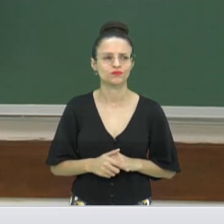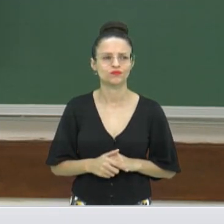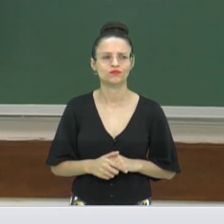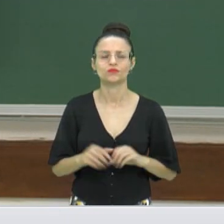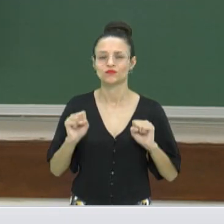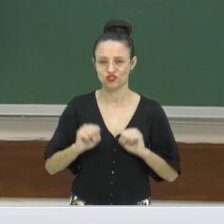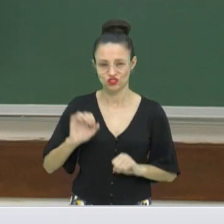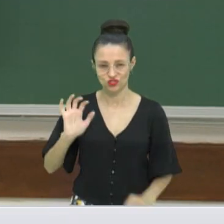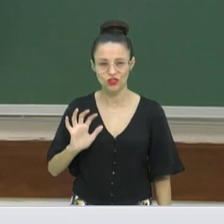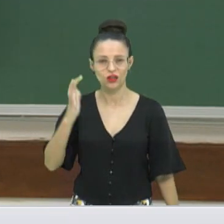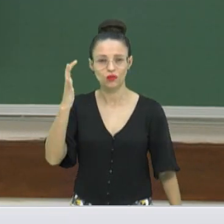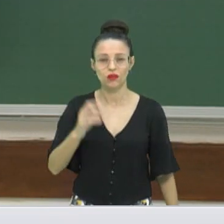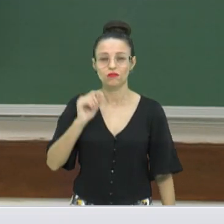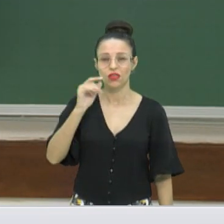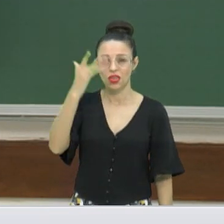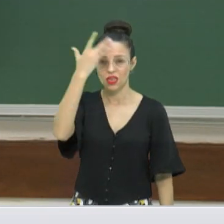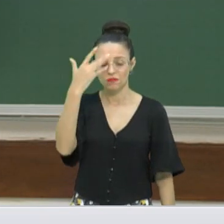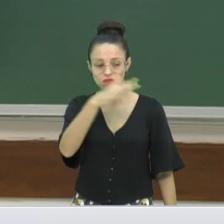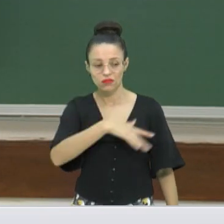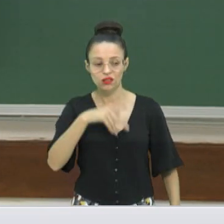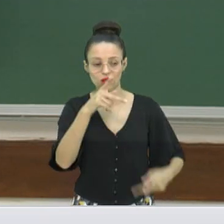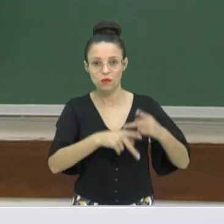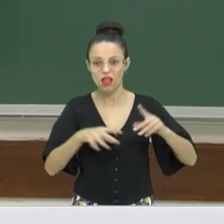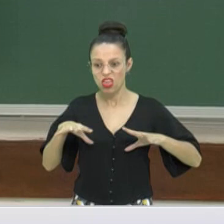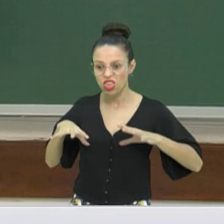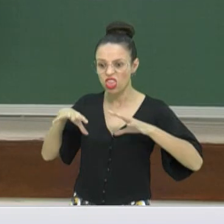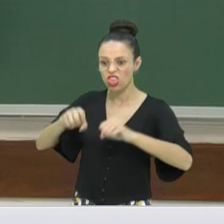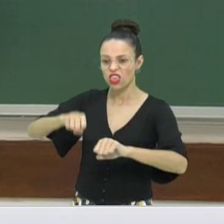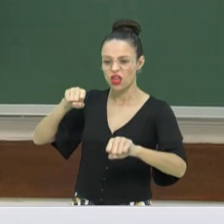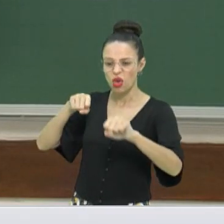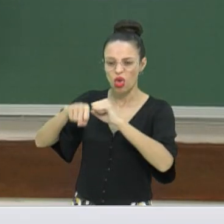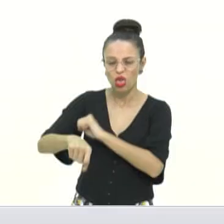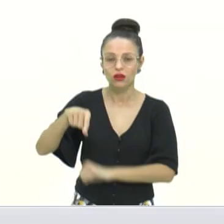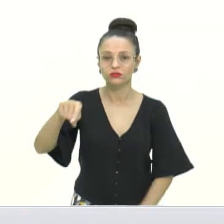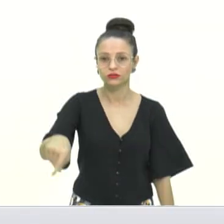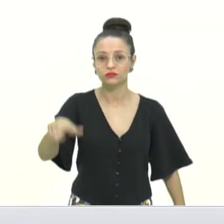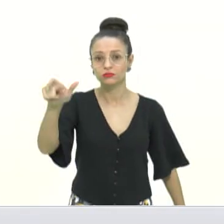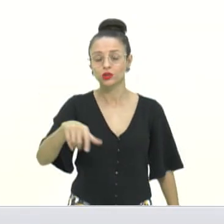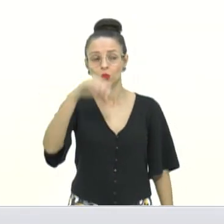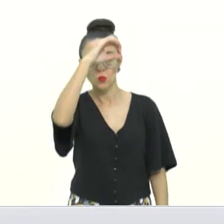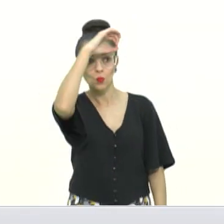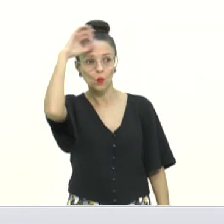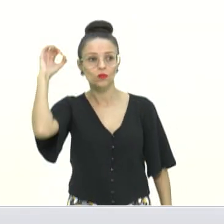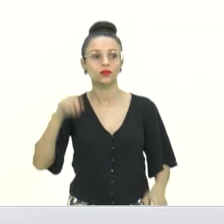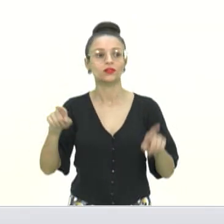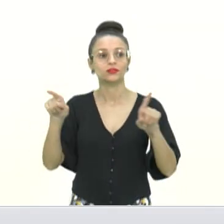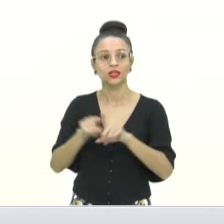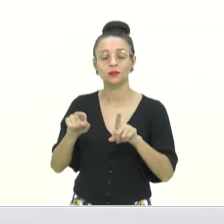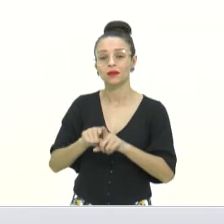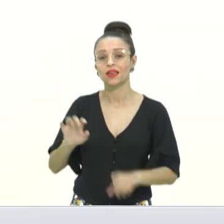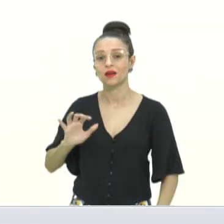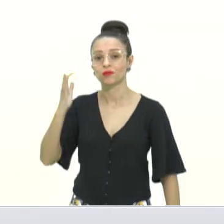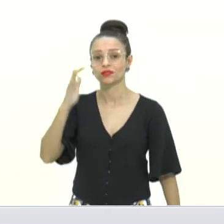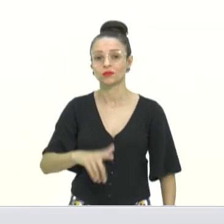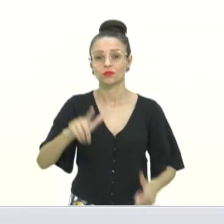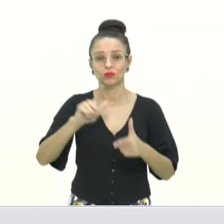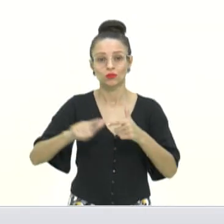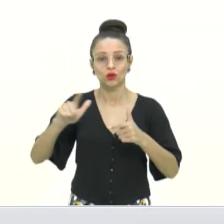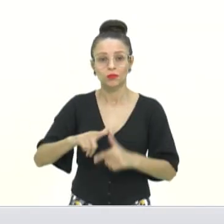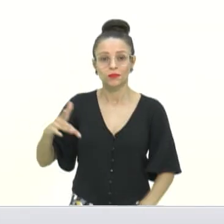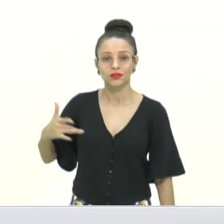Gente, já aconteceu linchamento de inocentes. Já aconteceu questões de saúde pública.